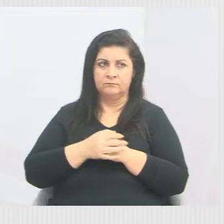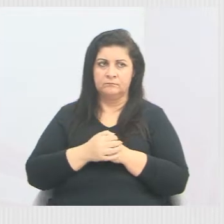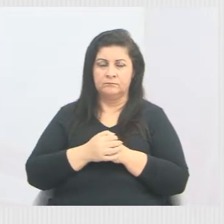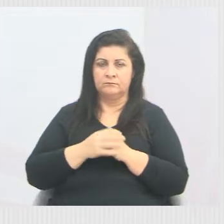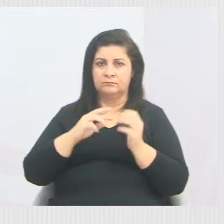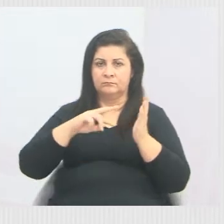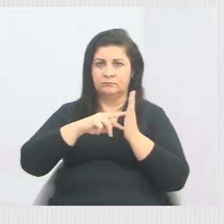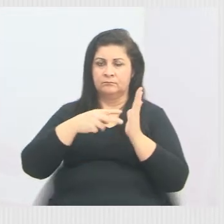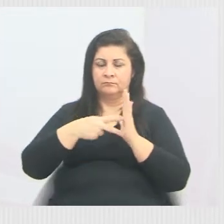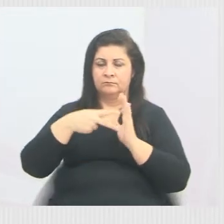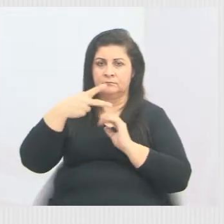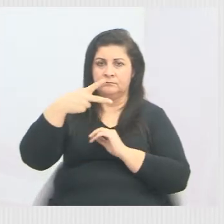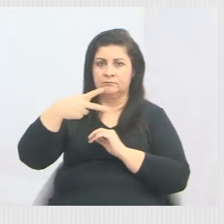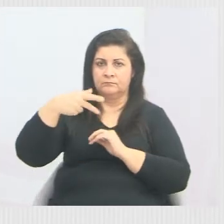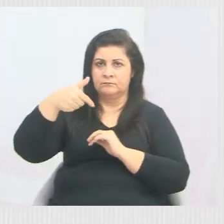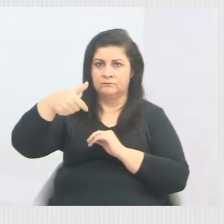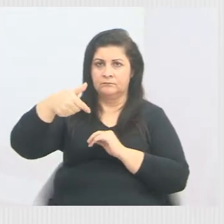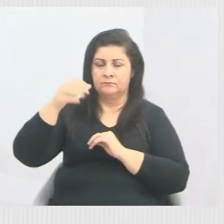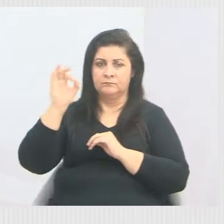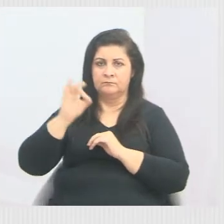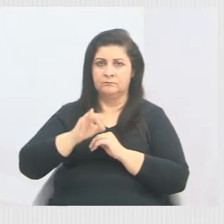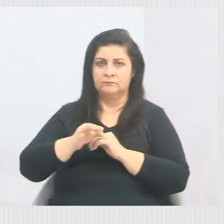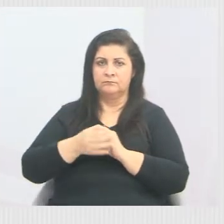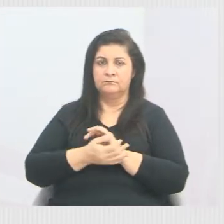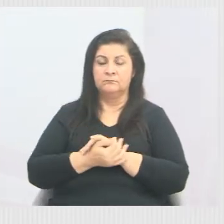254.806.000, uma meta alcançada de